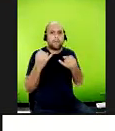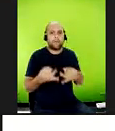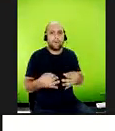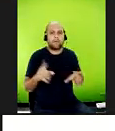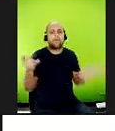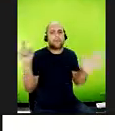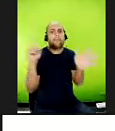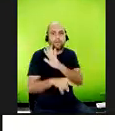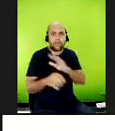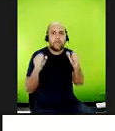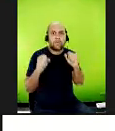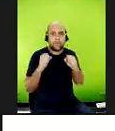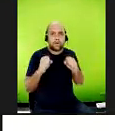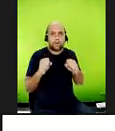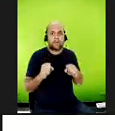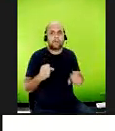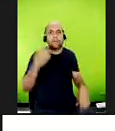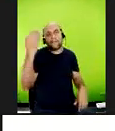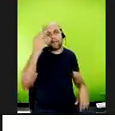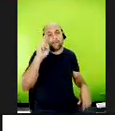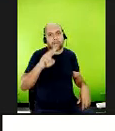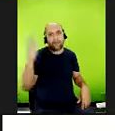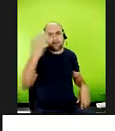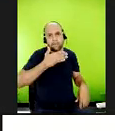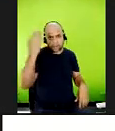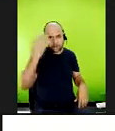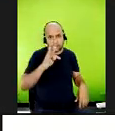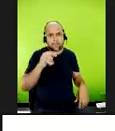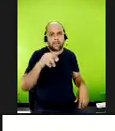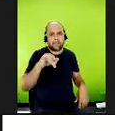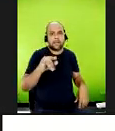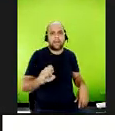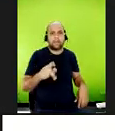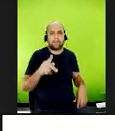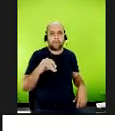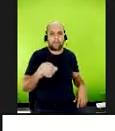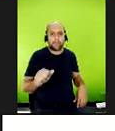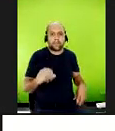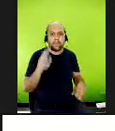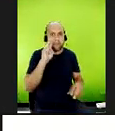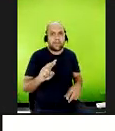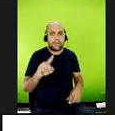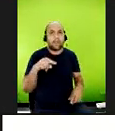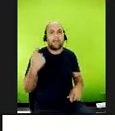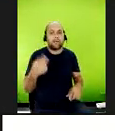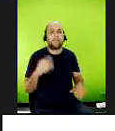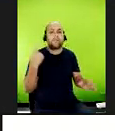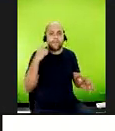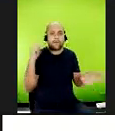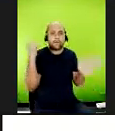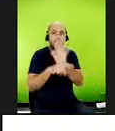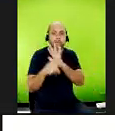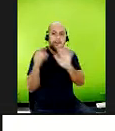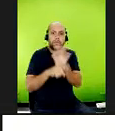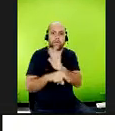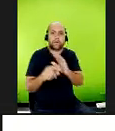perguntas pelo certo aí eu não estou vendo mais a Tatiana Pina ver no final eu vou parar e a gente vai dar uma olhada nas perguntas de vocês a gente